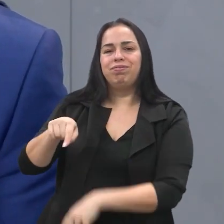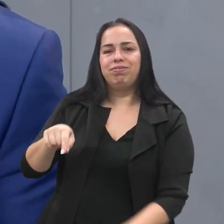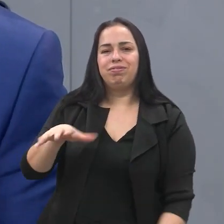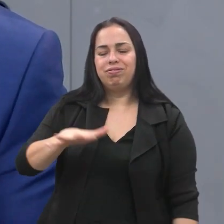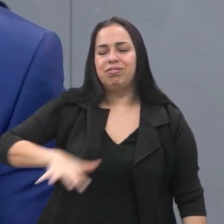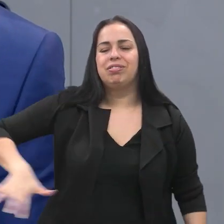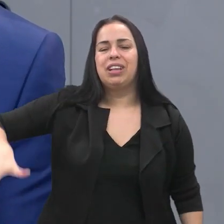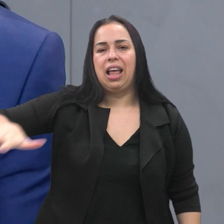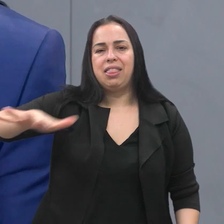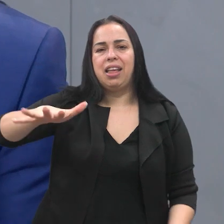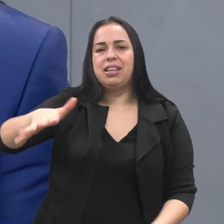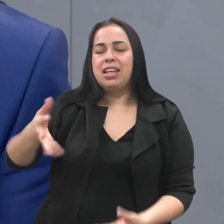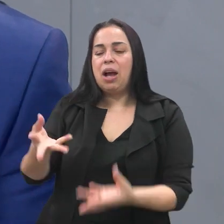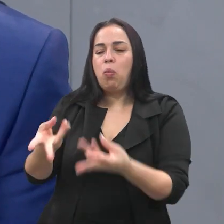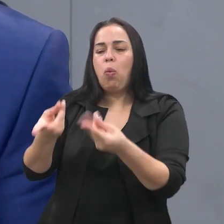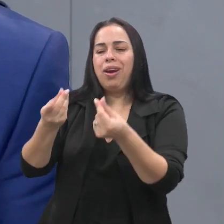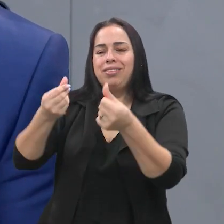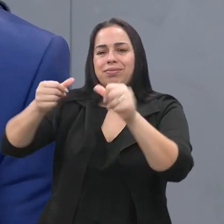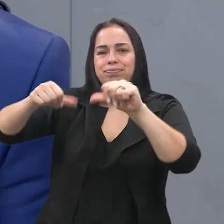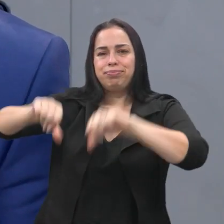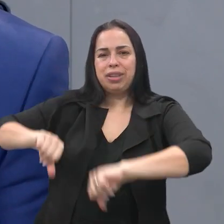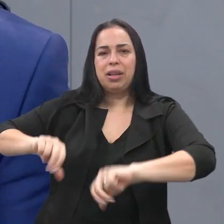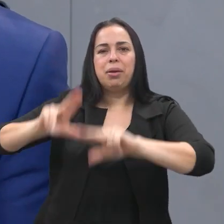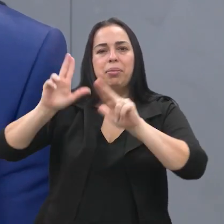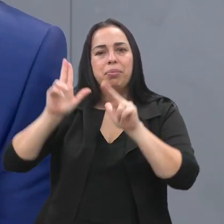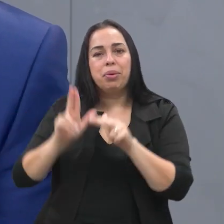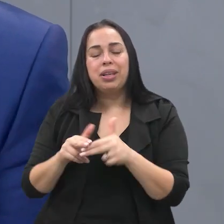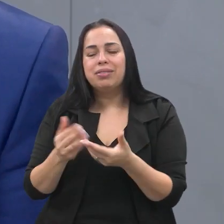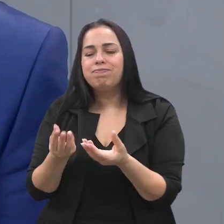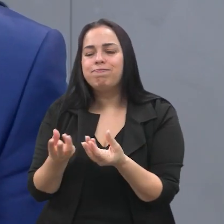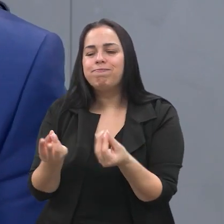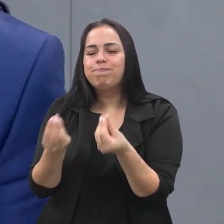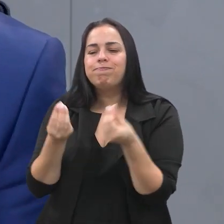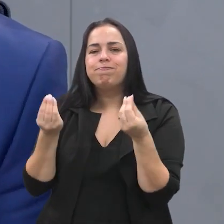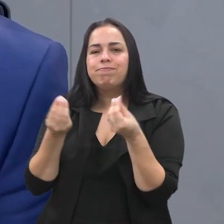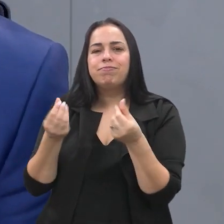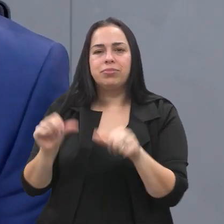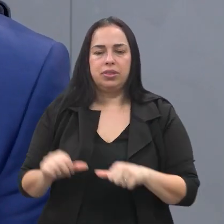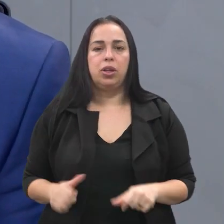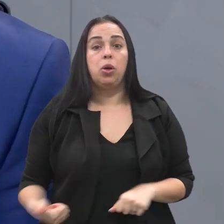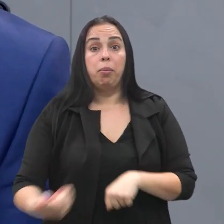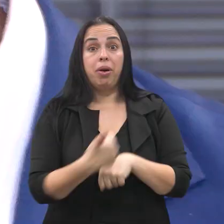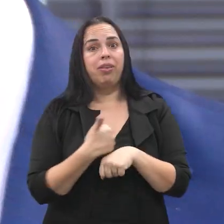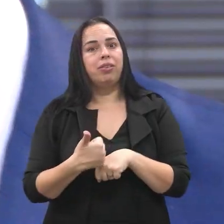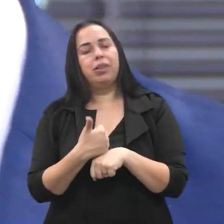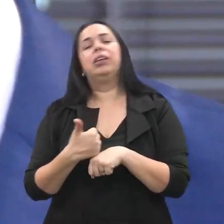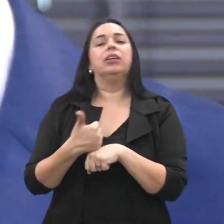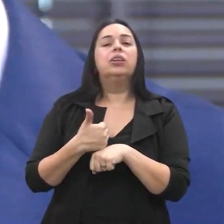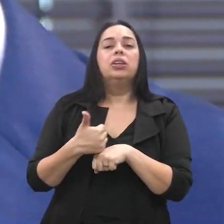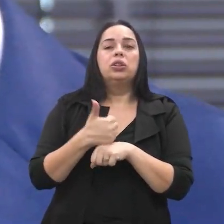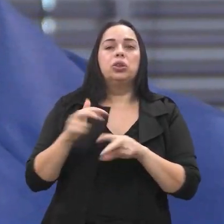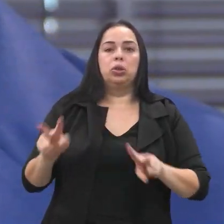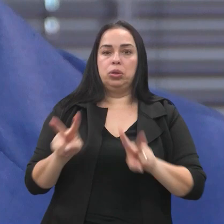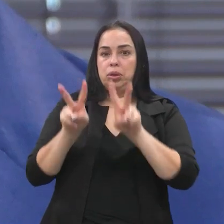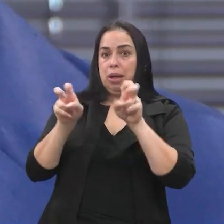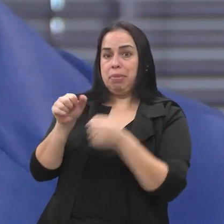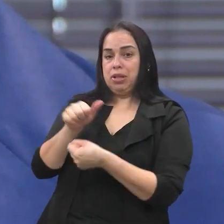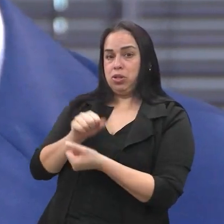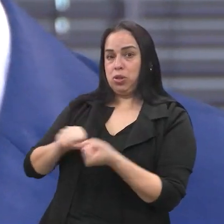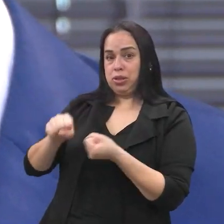tem uma incorrência na qualidade. Então, há uma redução da qualidade desse café. Esse especialista